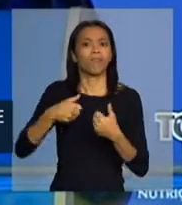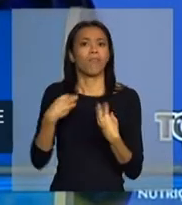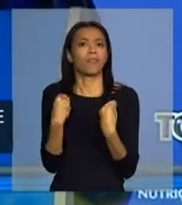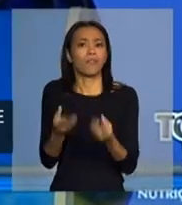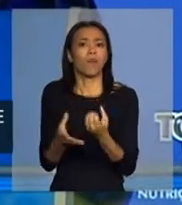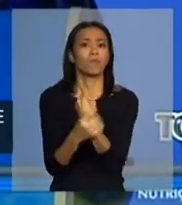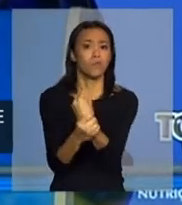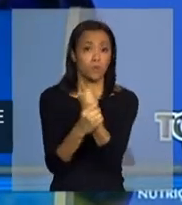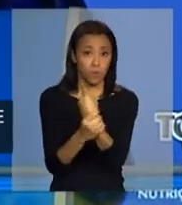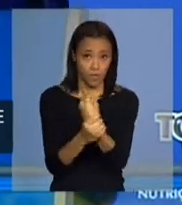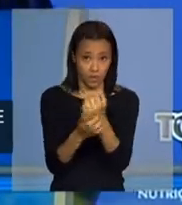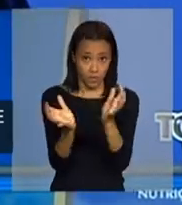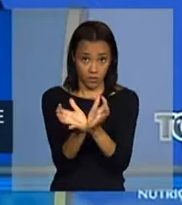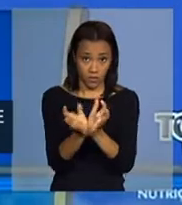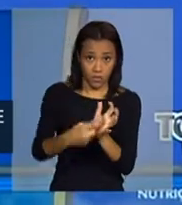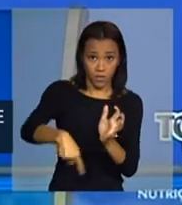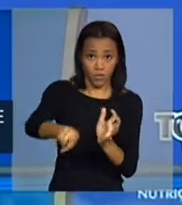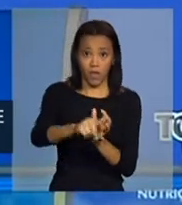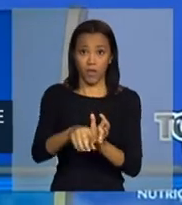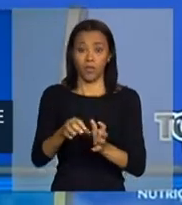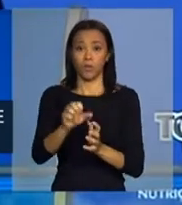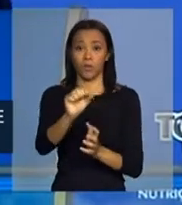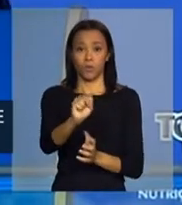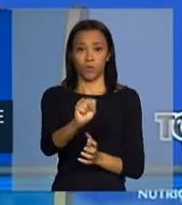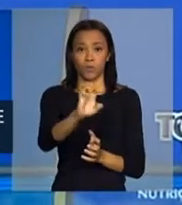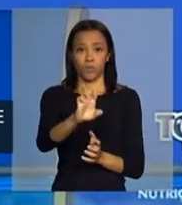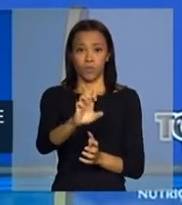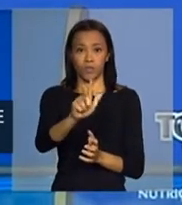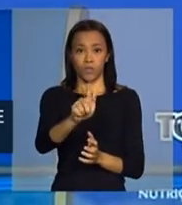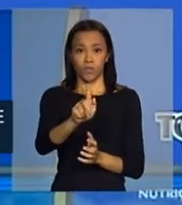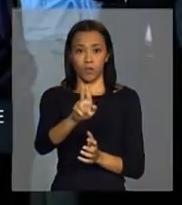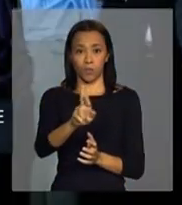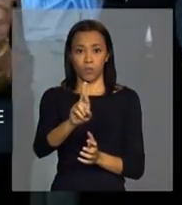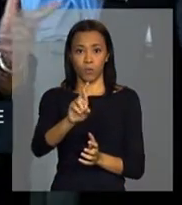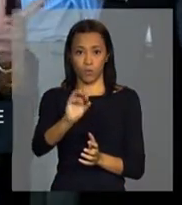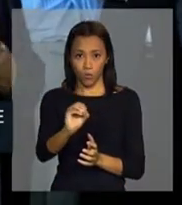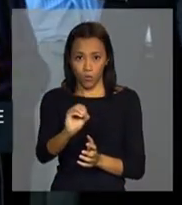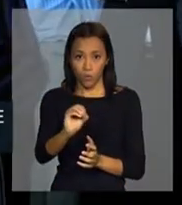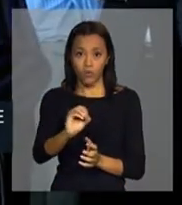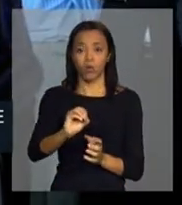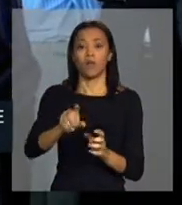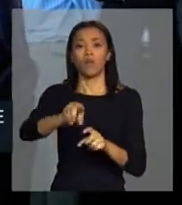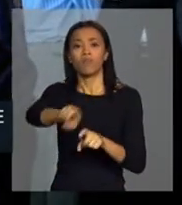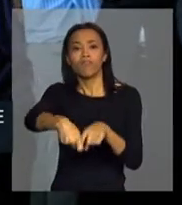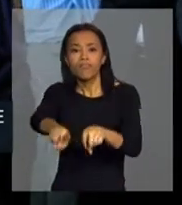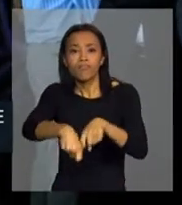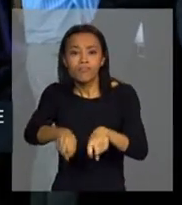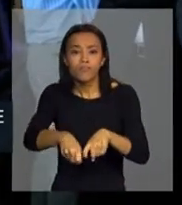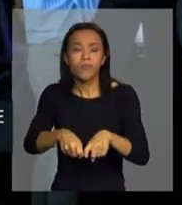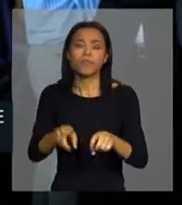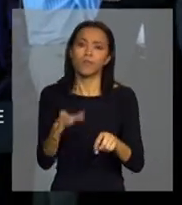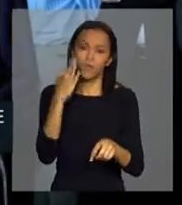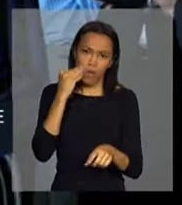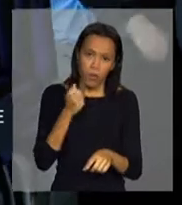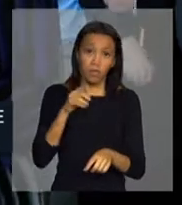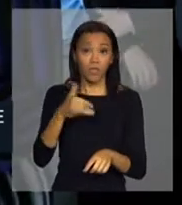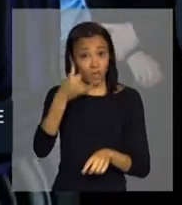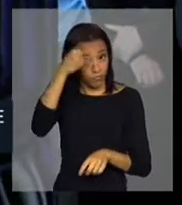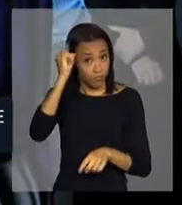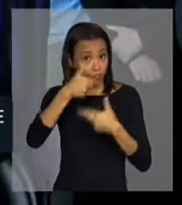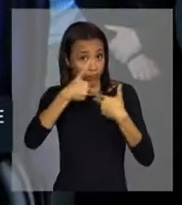rural. Porque sabemos que tanto a agricultura como a pecuária